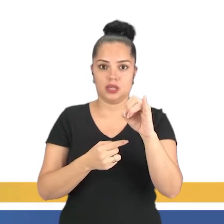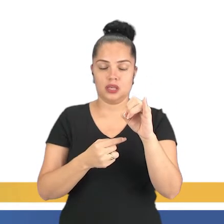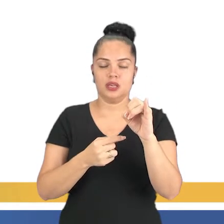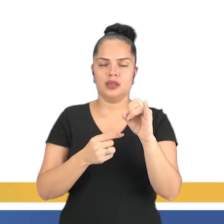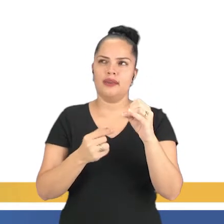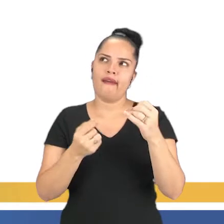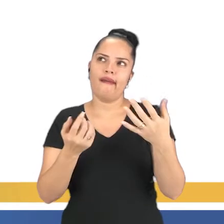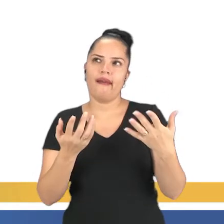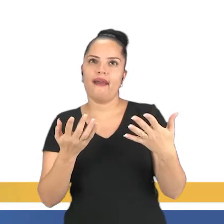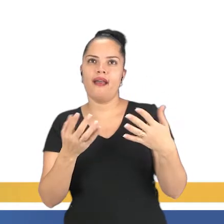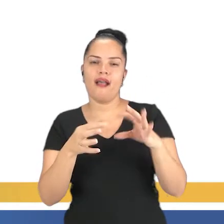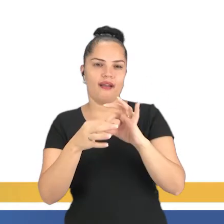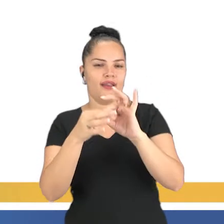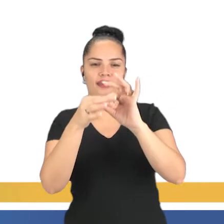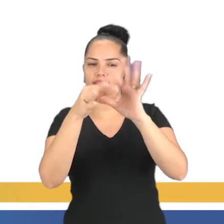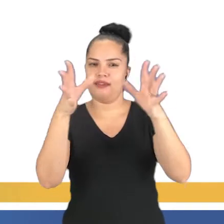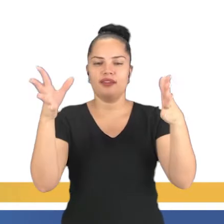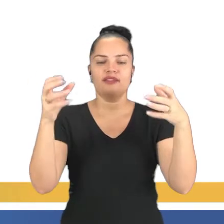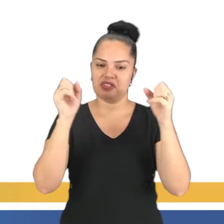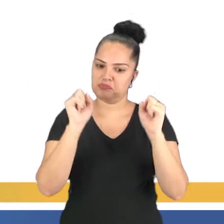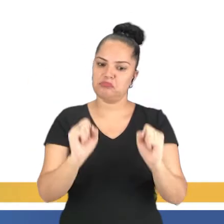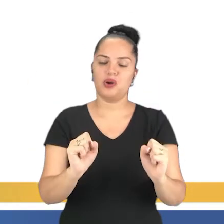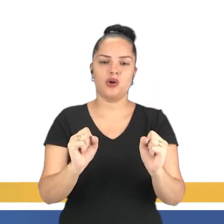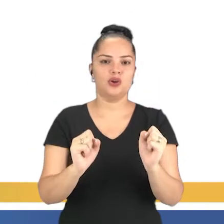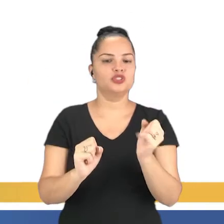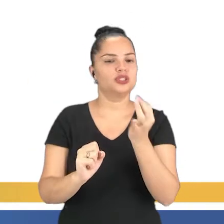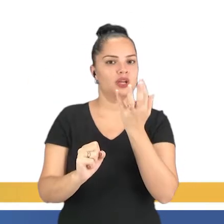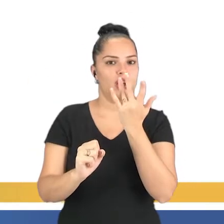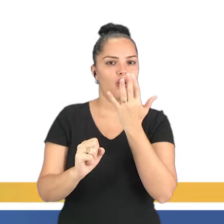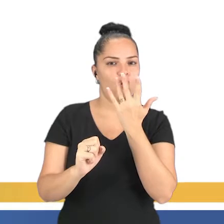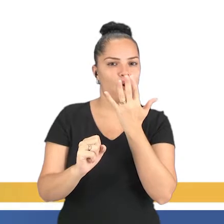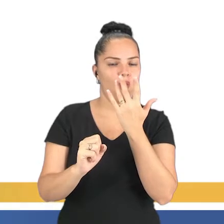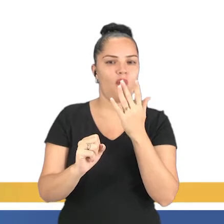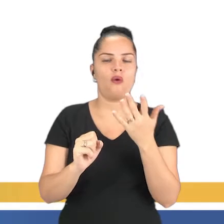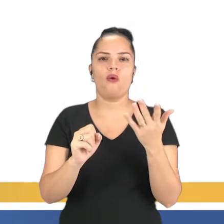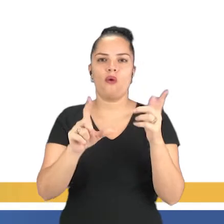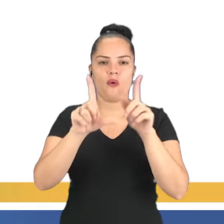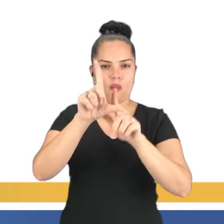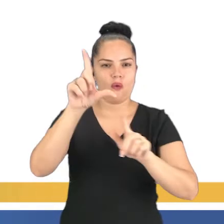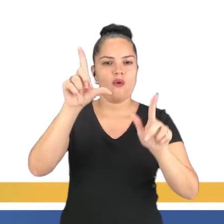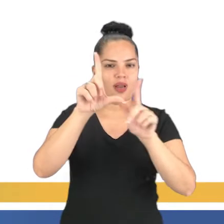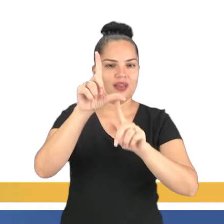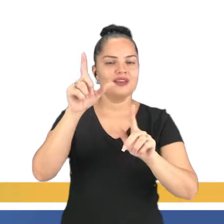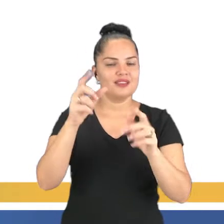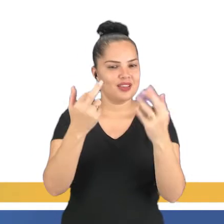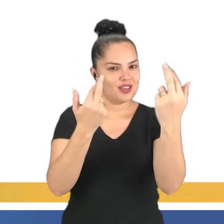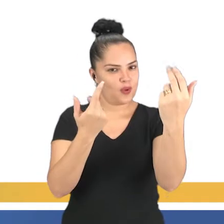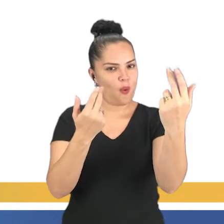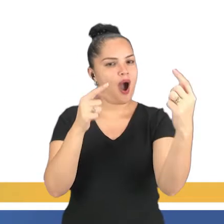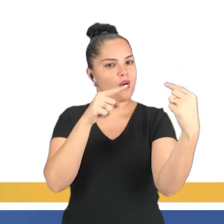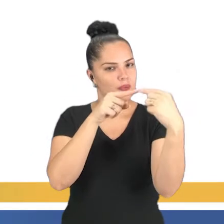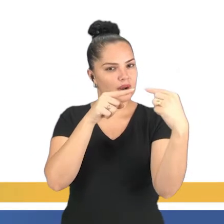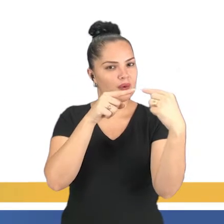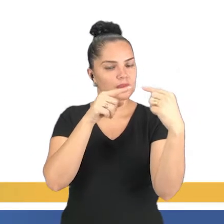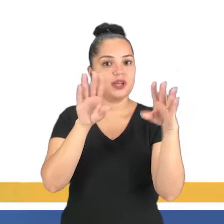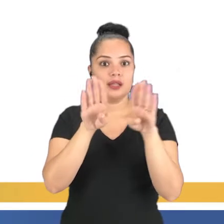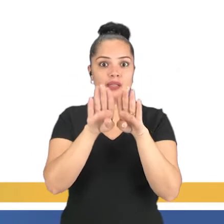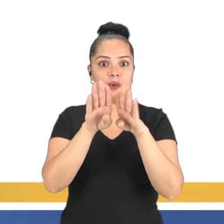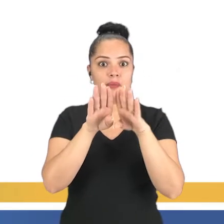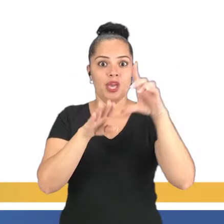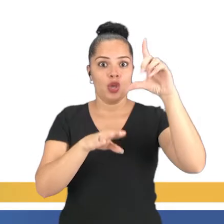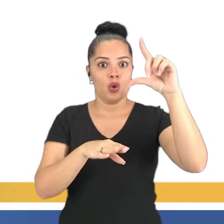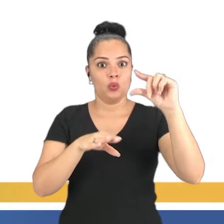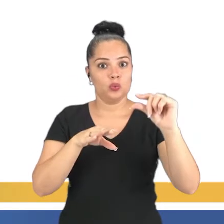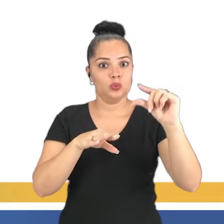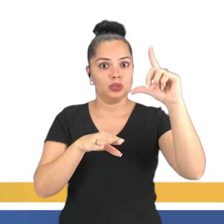despojado, por que não investir em uma fonte que represente essa mesma ideia? Muito bem, vejamos também o tamanho. Esse